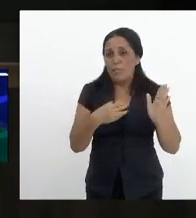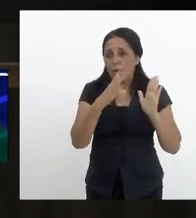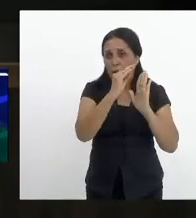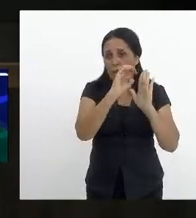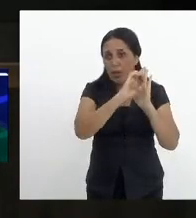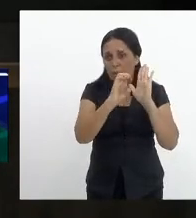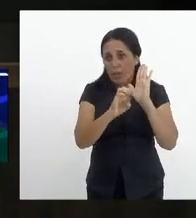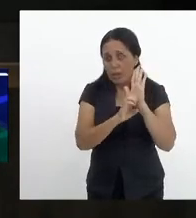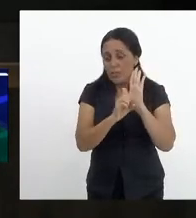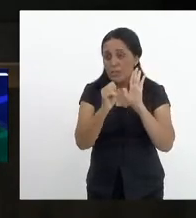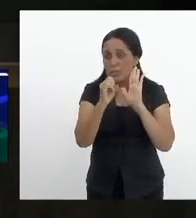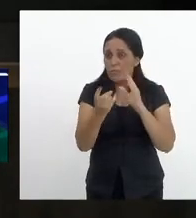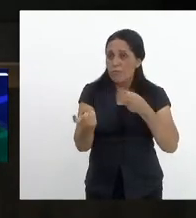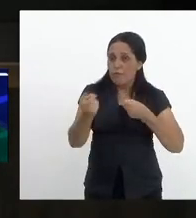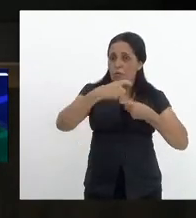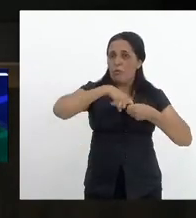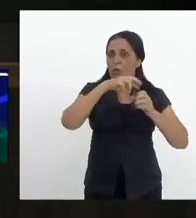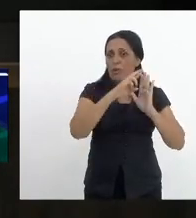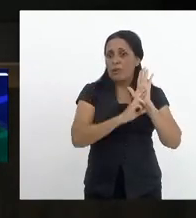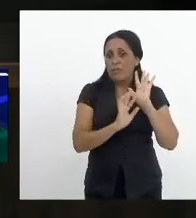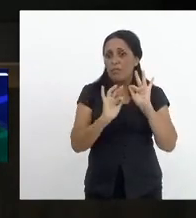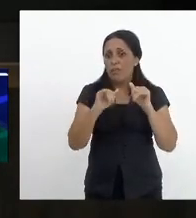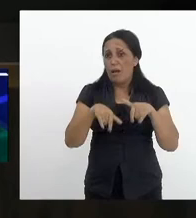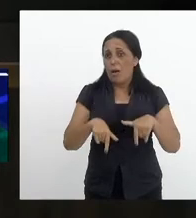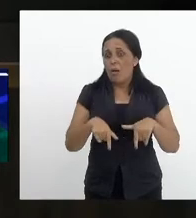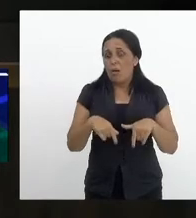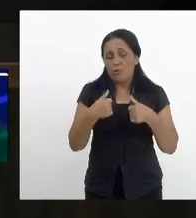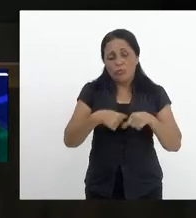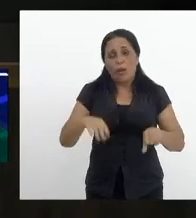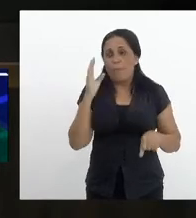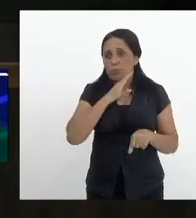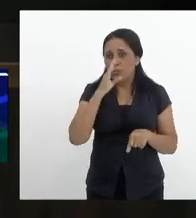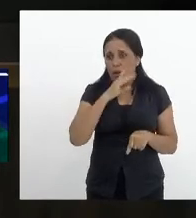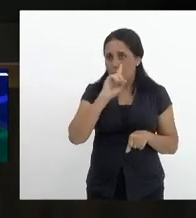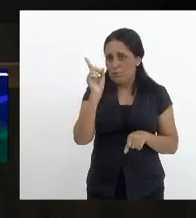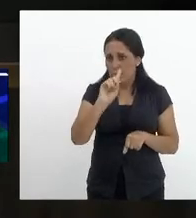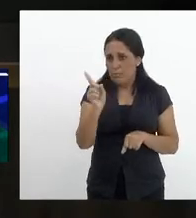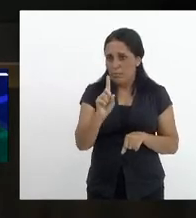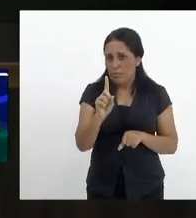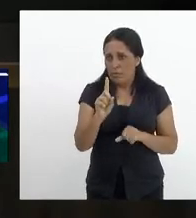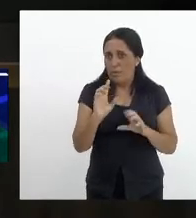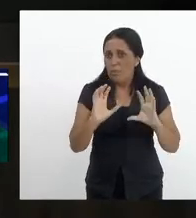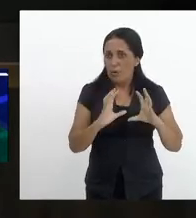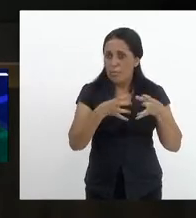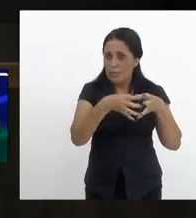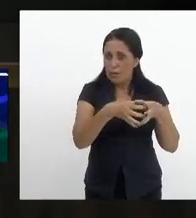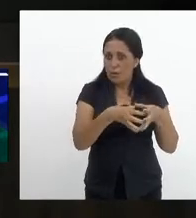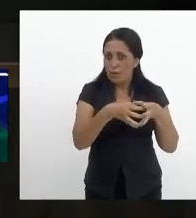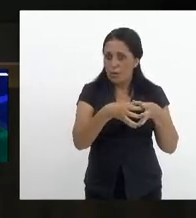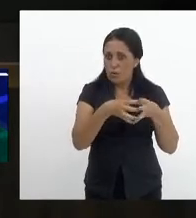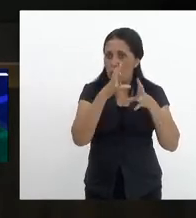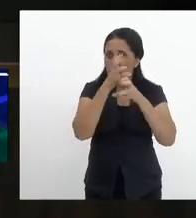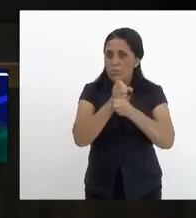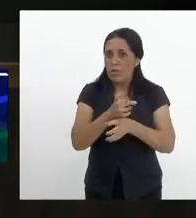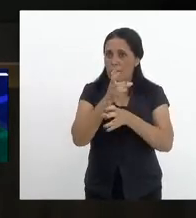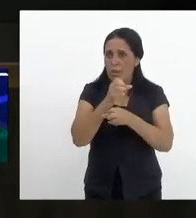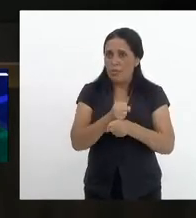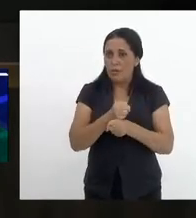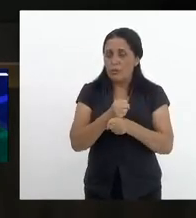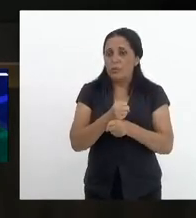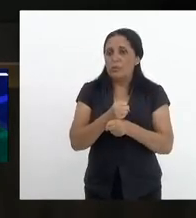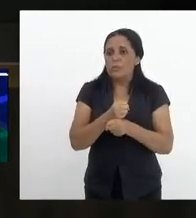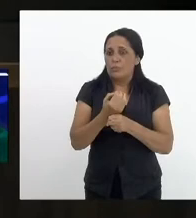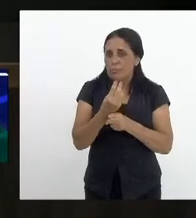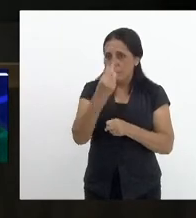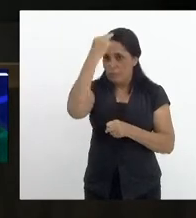redação final. Nós não estamos em urgência. Pela Comissão Pela Comissão de Orçamento, deputado Márcio